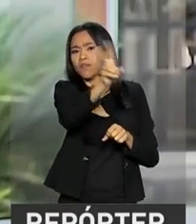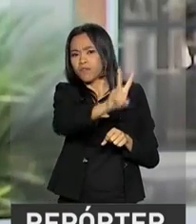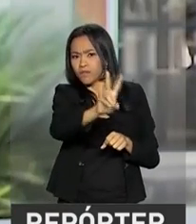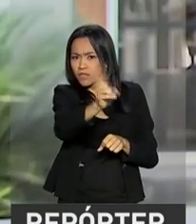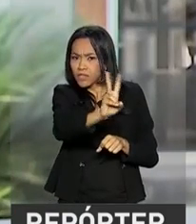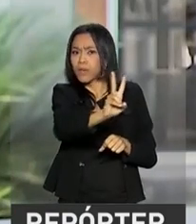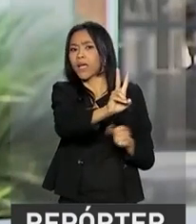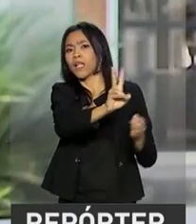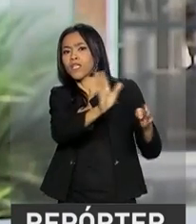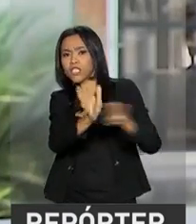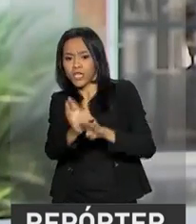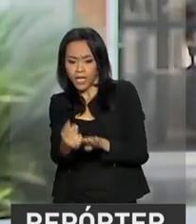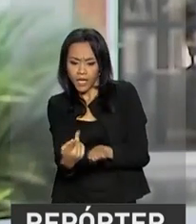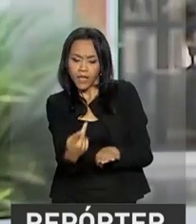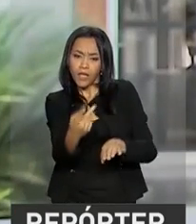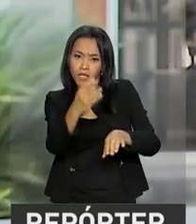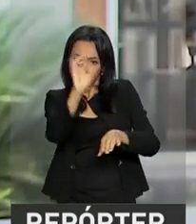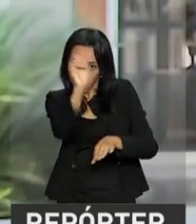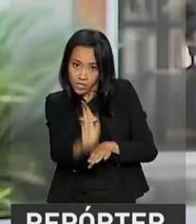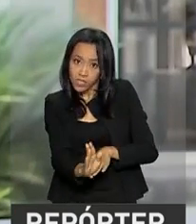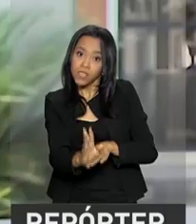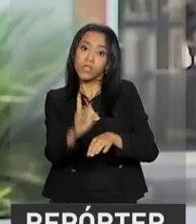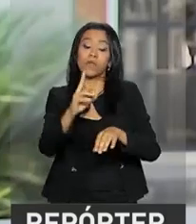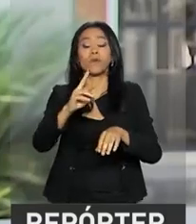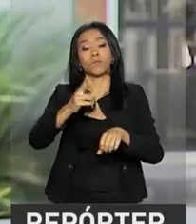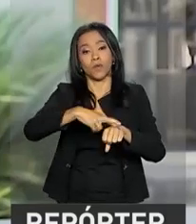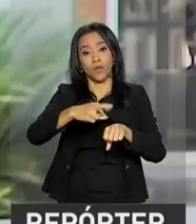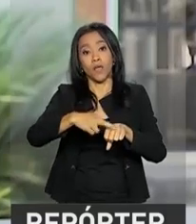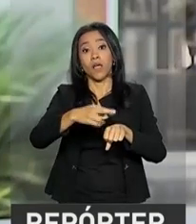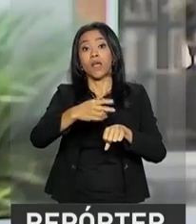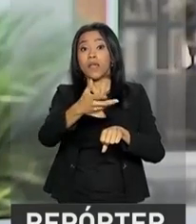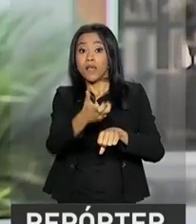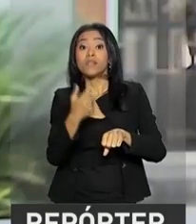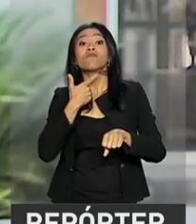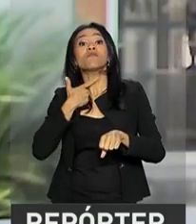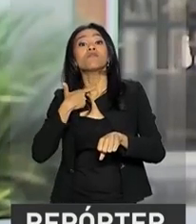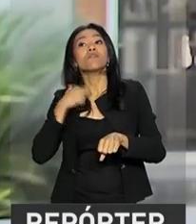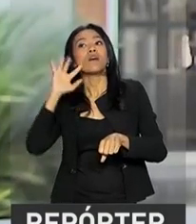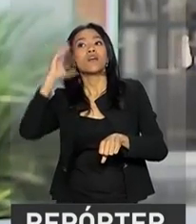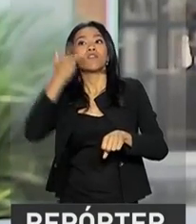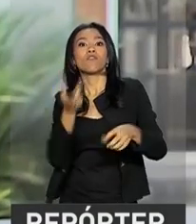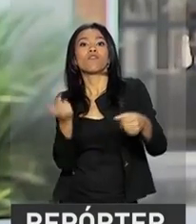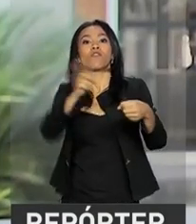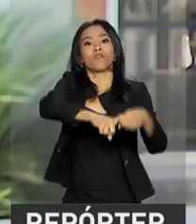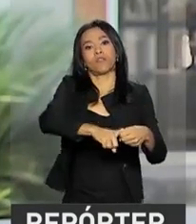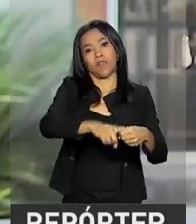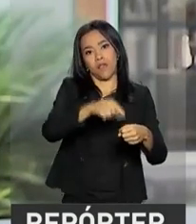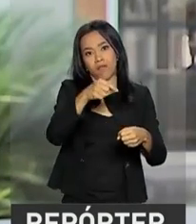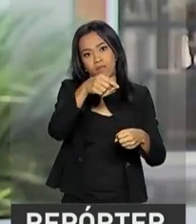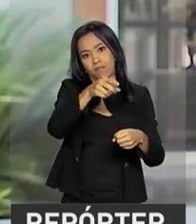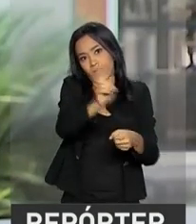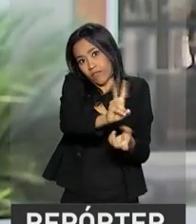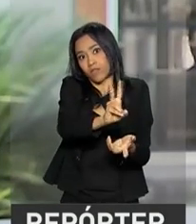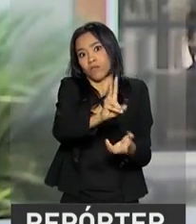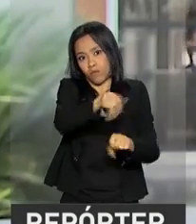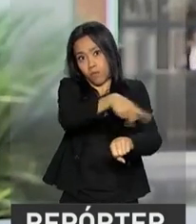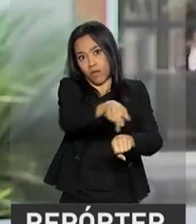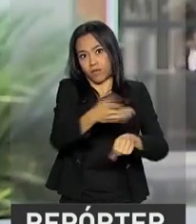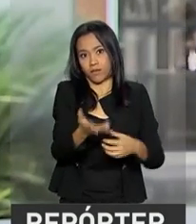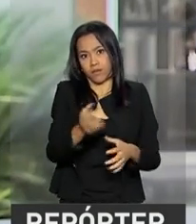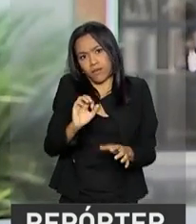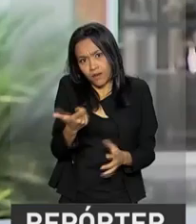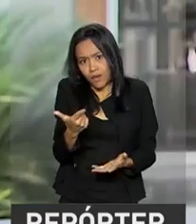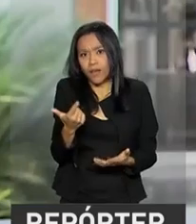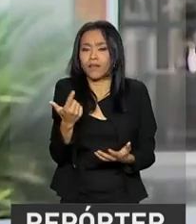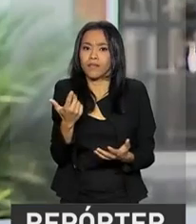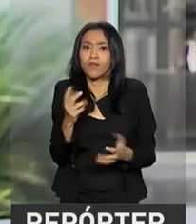Vista, mas cerca de 20% eles querem retornar para a Venezuela, né? É claro, é lógico, né,